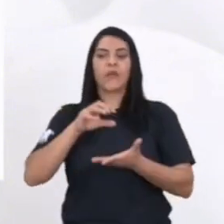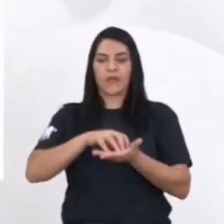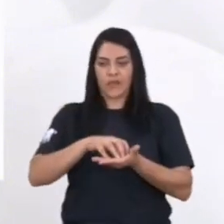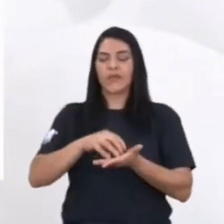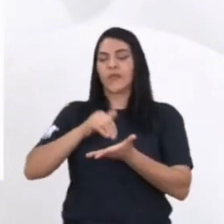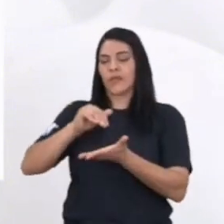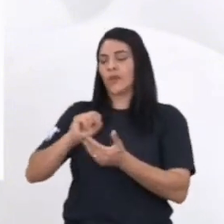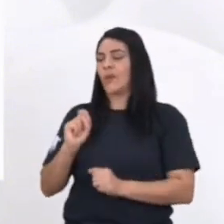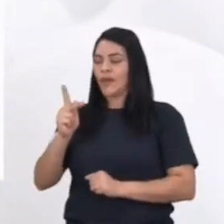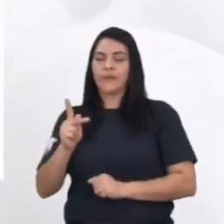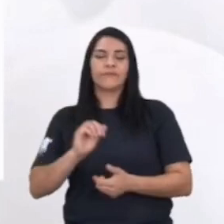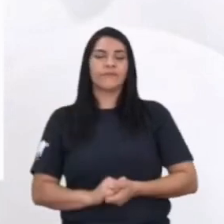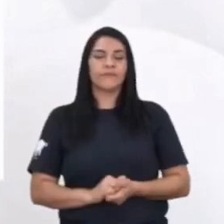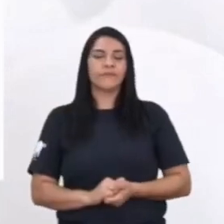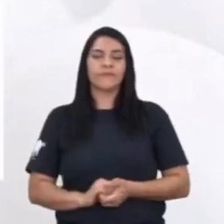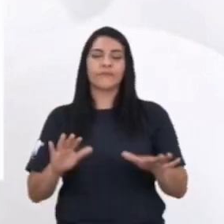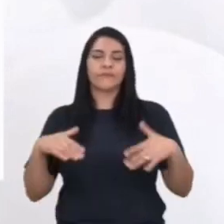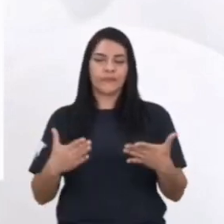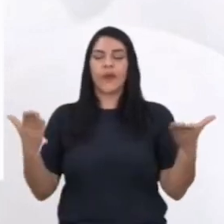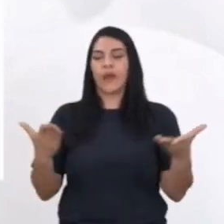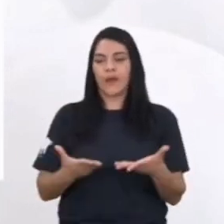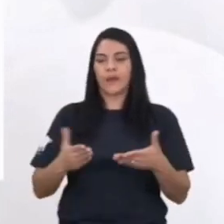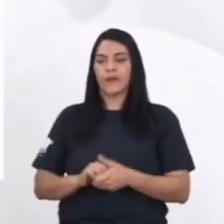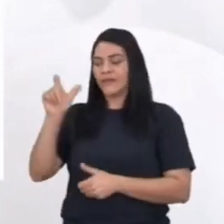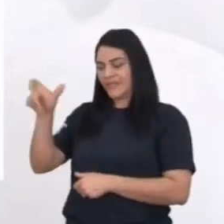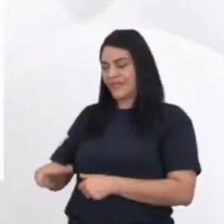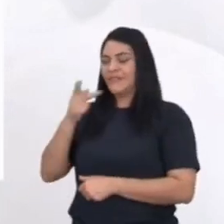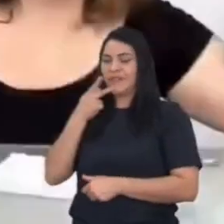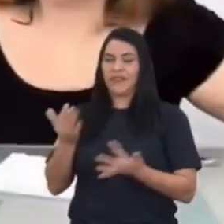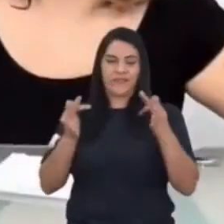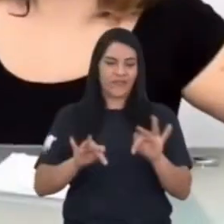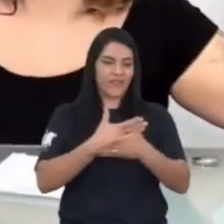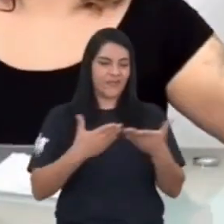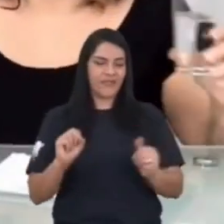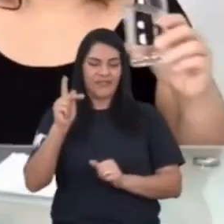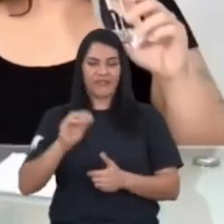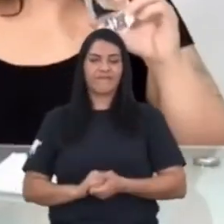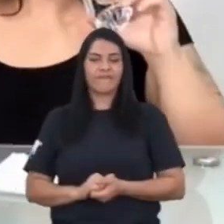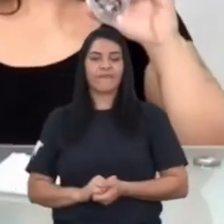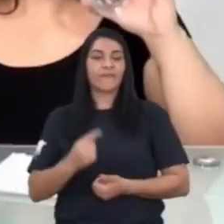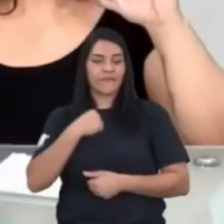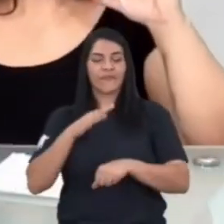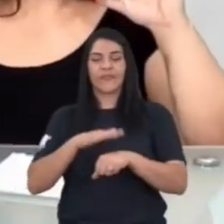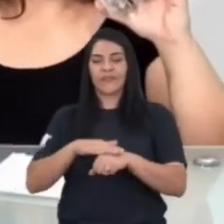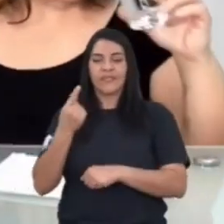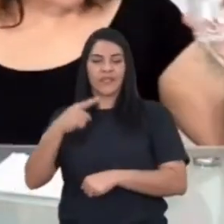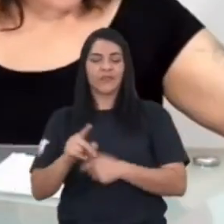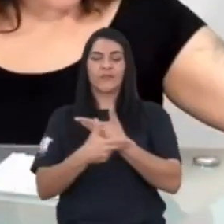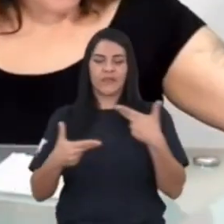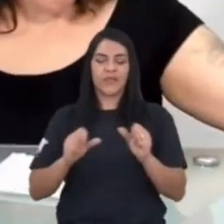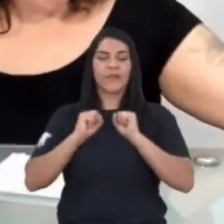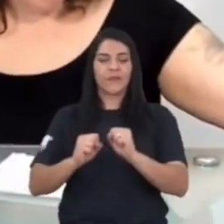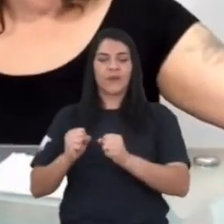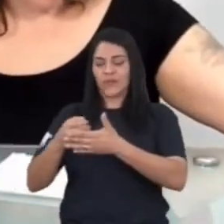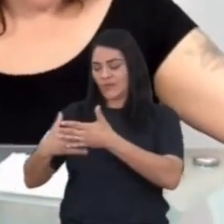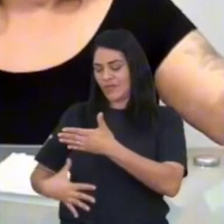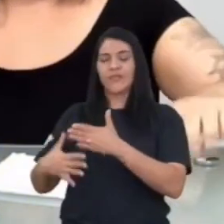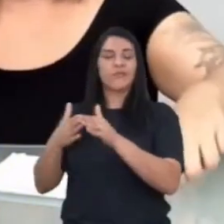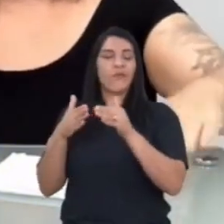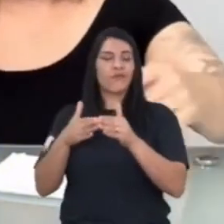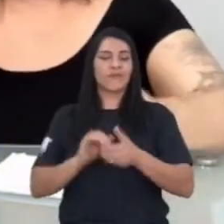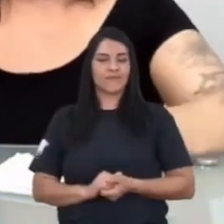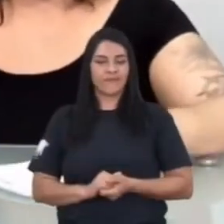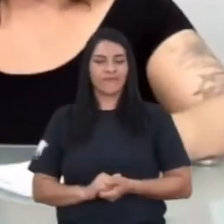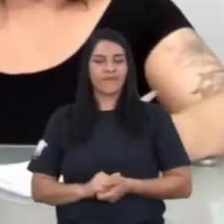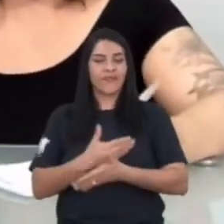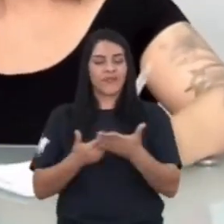aqui na SEDUC. Tudo bem? Então é isso, agora eu devolvo aqui a palavra para a Arlete para ela finalizar pra gente. Enquanto eu faço aqui as últimas considerações, pode abrir o chat, por favor, para ver se